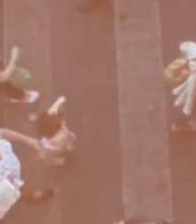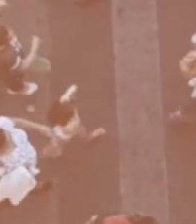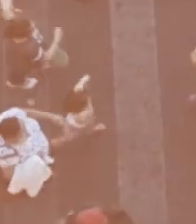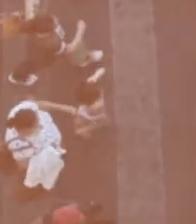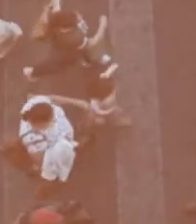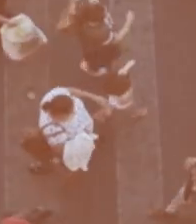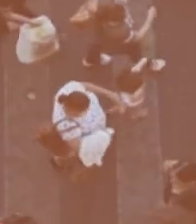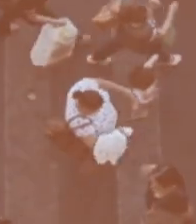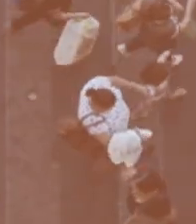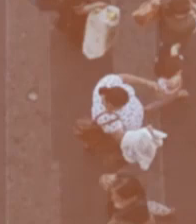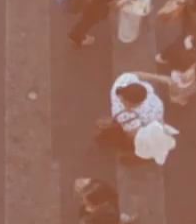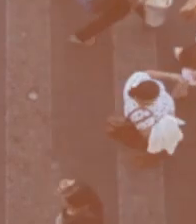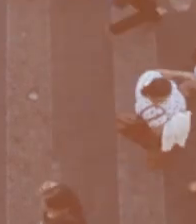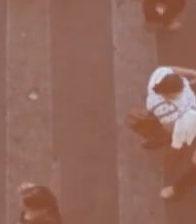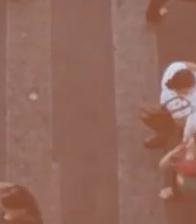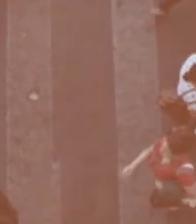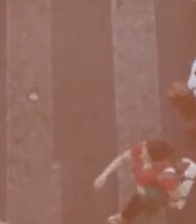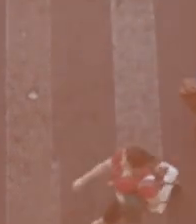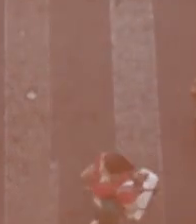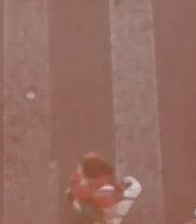Tchau. Tchau.